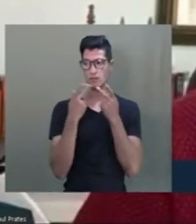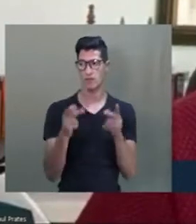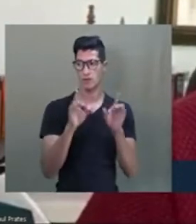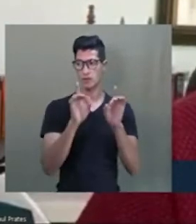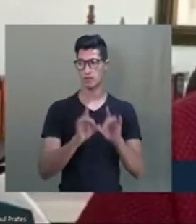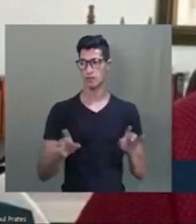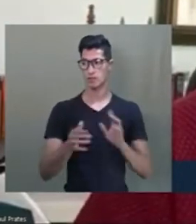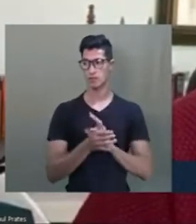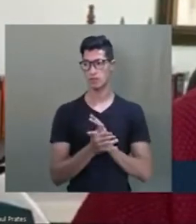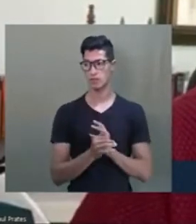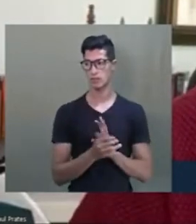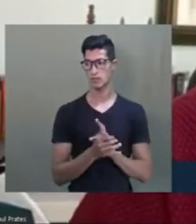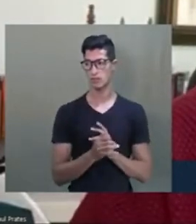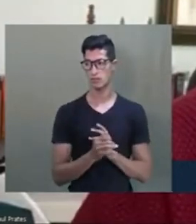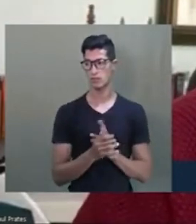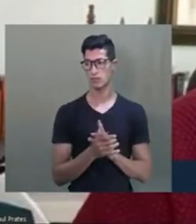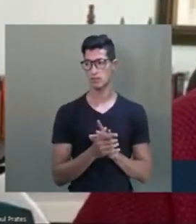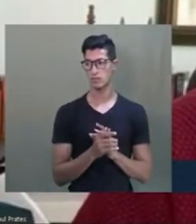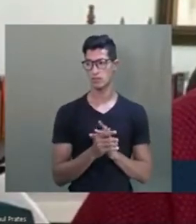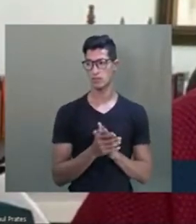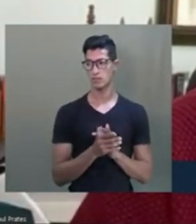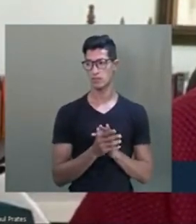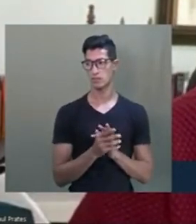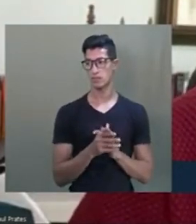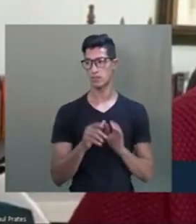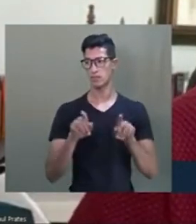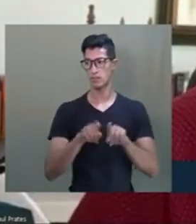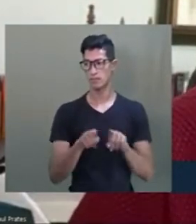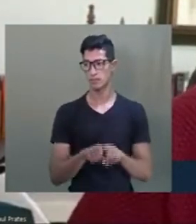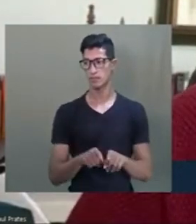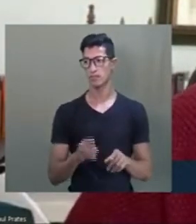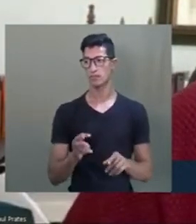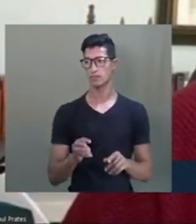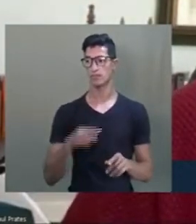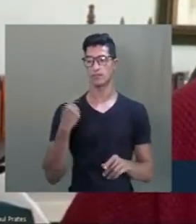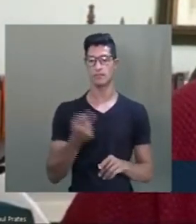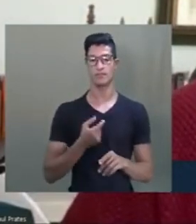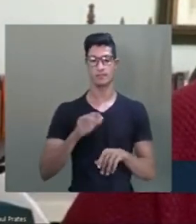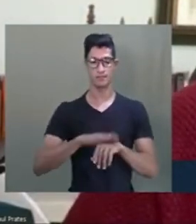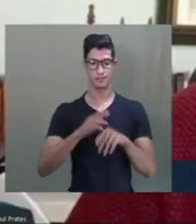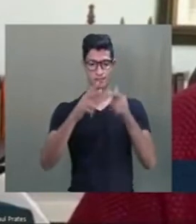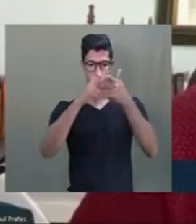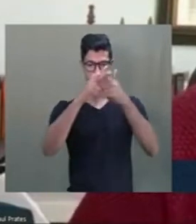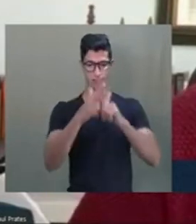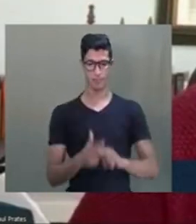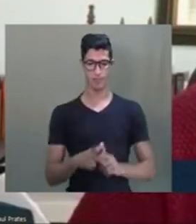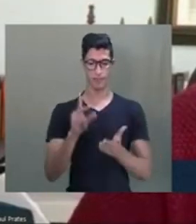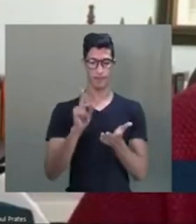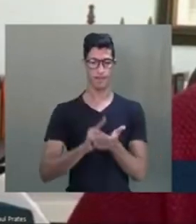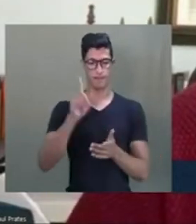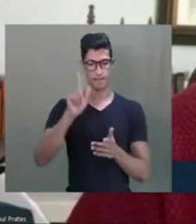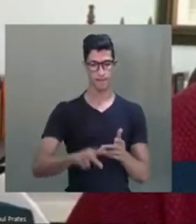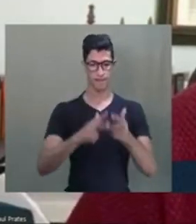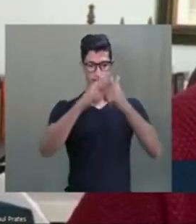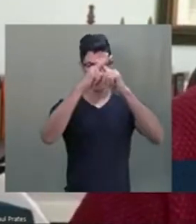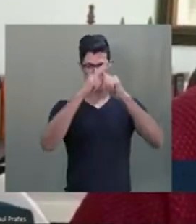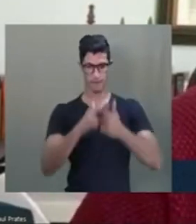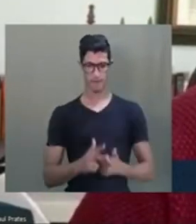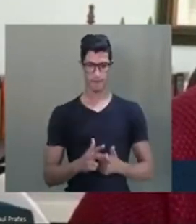especificamente para a relatora, a possibilidade de nós fazermos esta correção, na verdade é uma